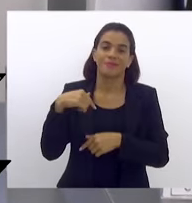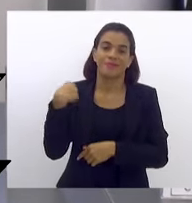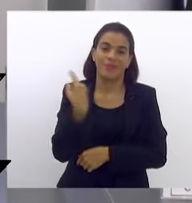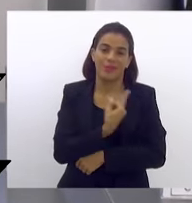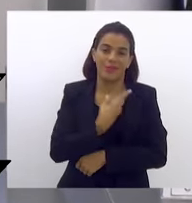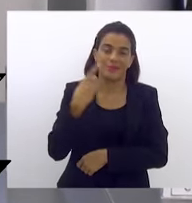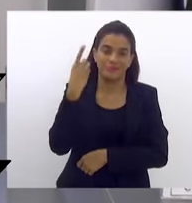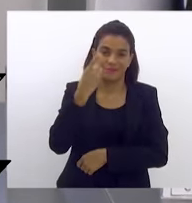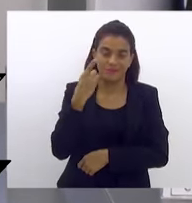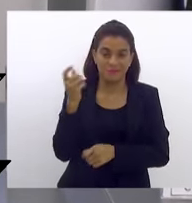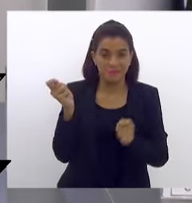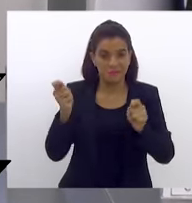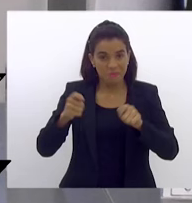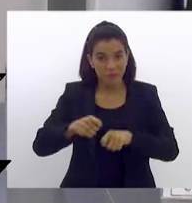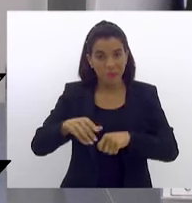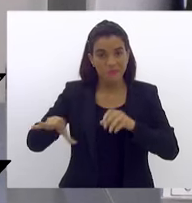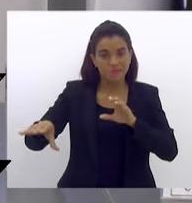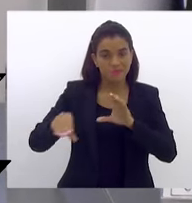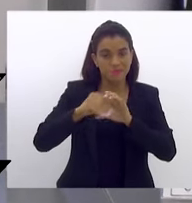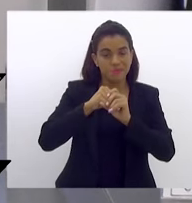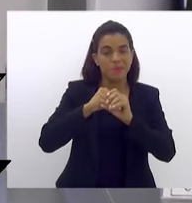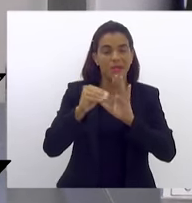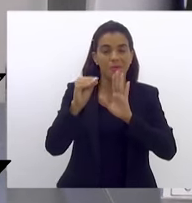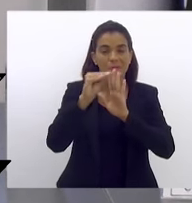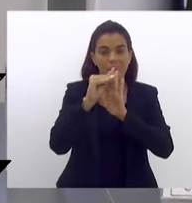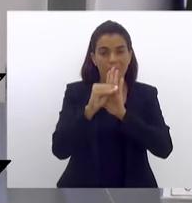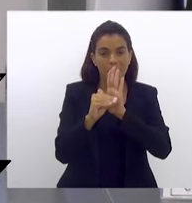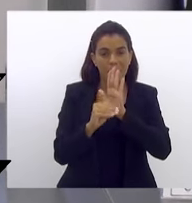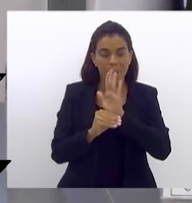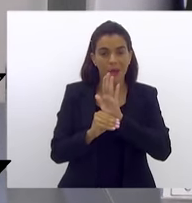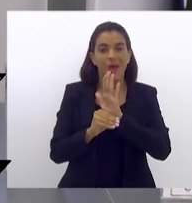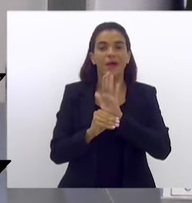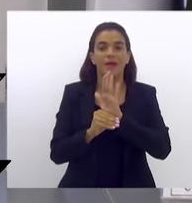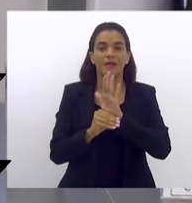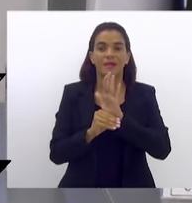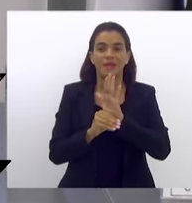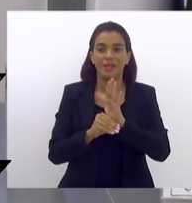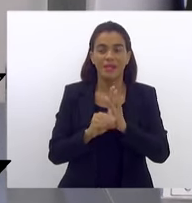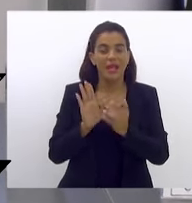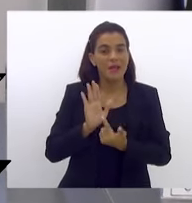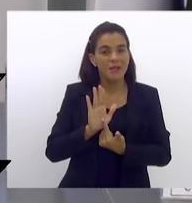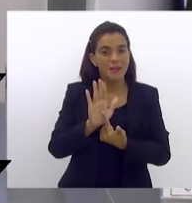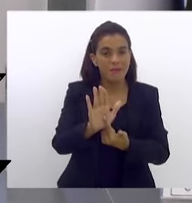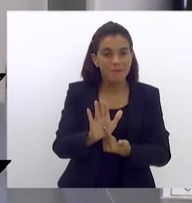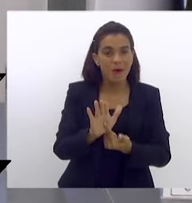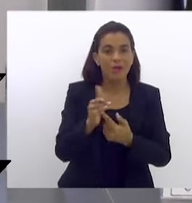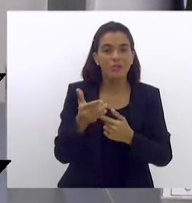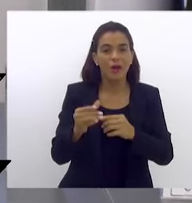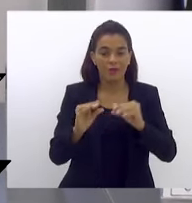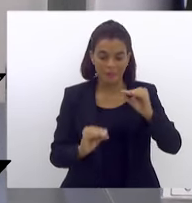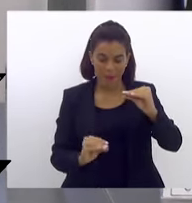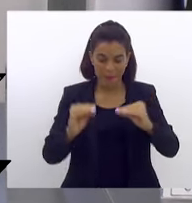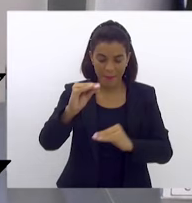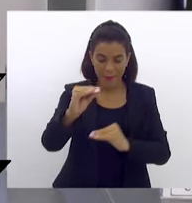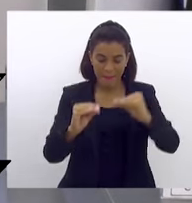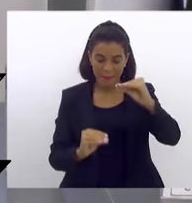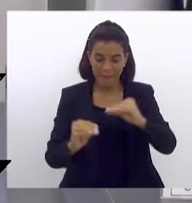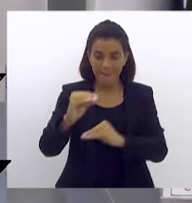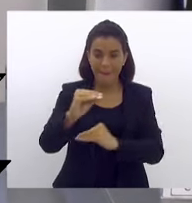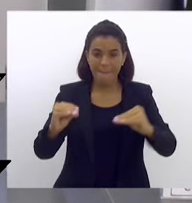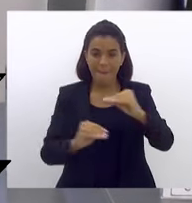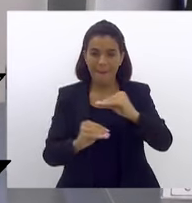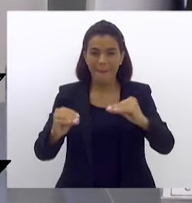podem injetar ali o destinar as emendas E aí ele já mostra a aplicação onde vai ser Quais são as pessoas ali